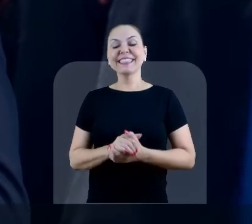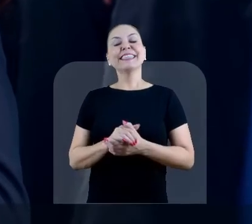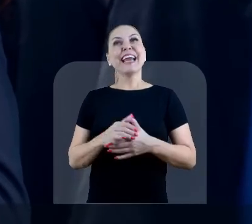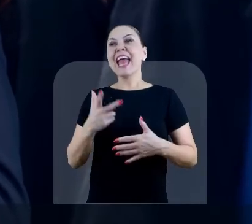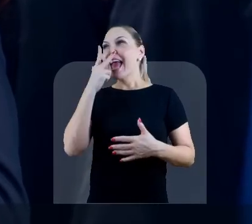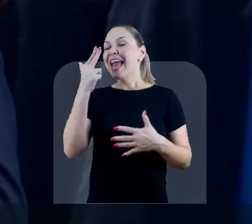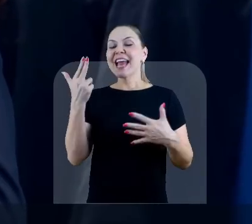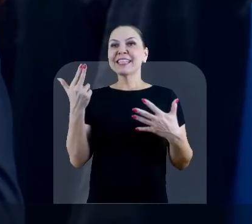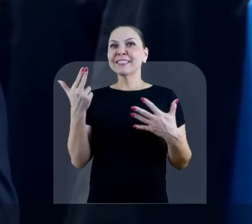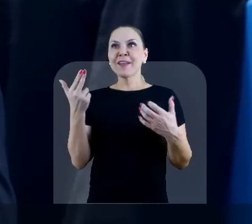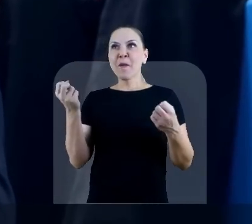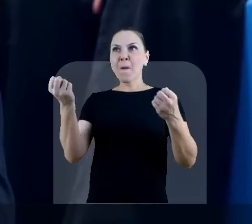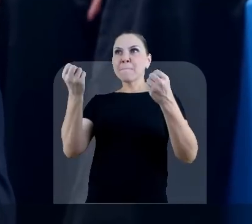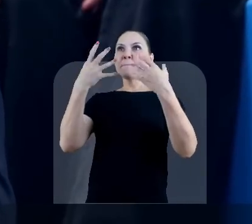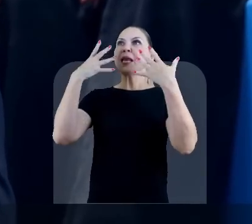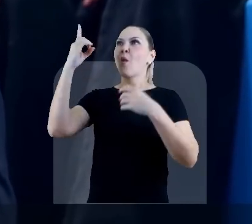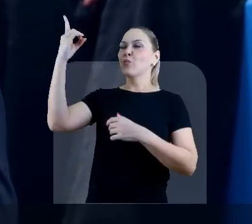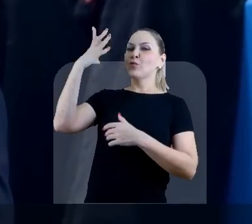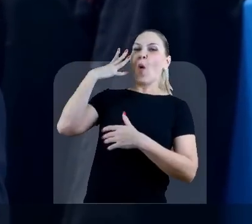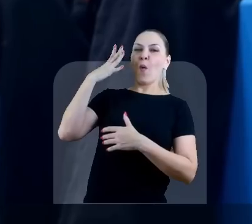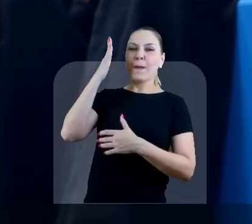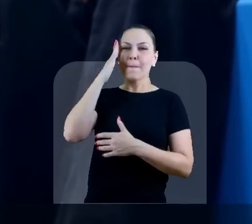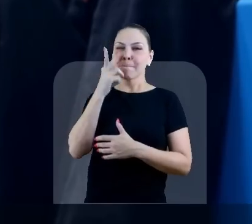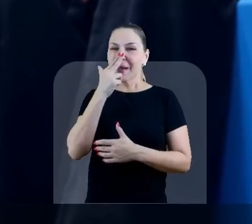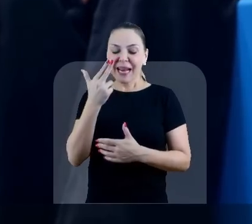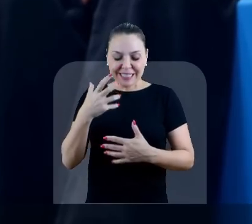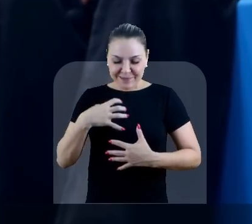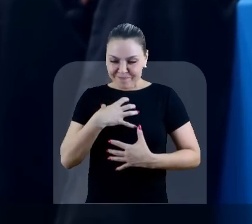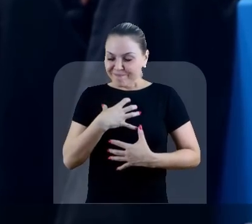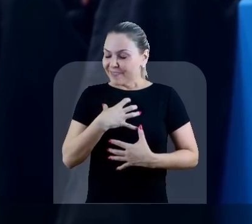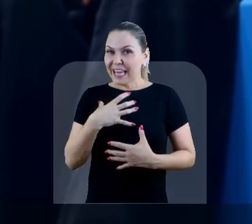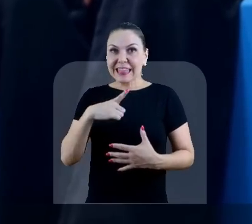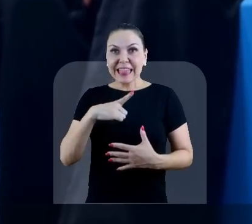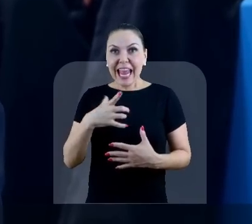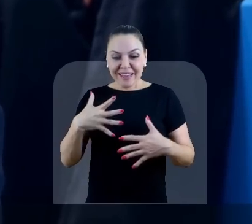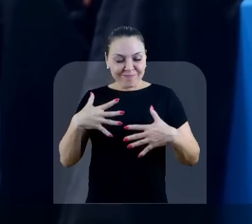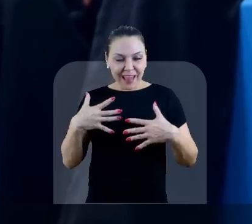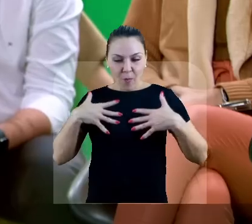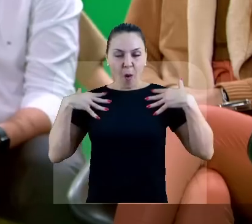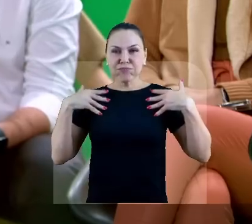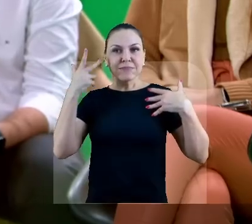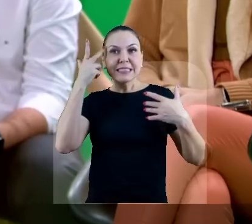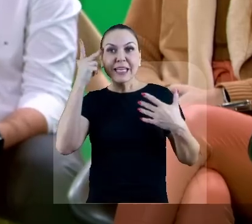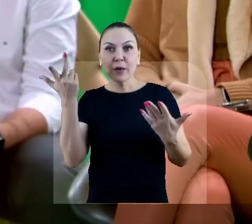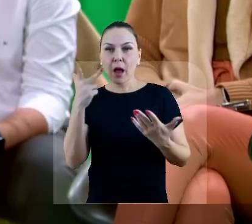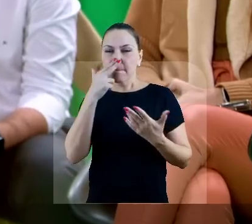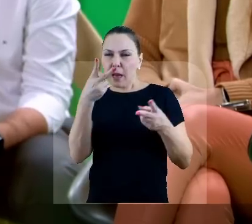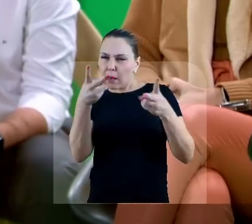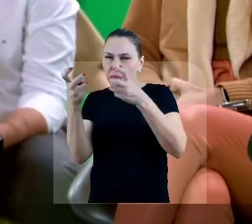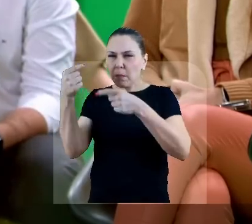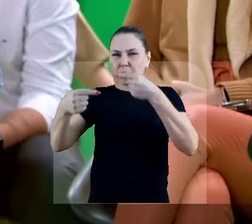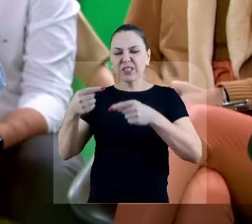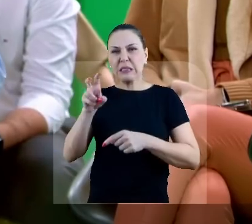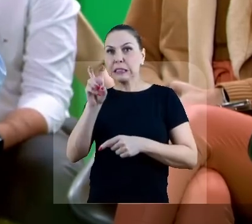É um carisma. Era homem, não, e um cara forte. E quer dizer, é um carisma. Presto atenção na